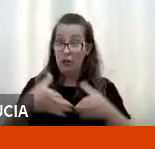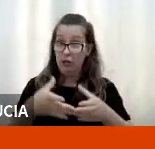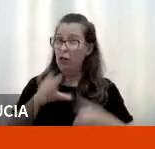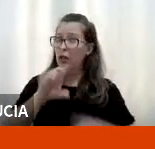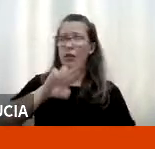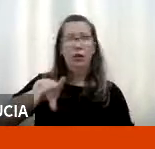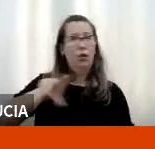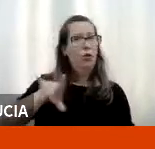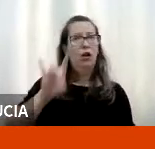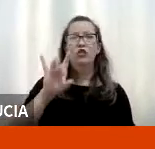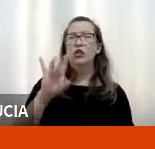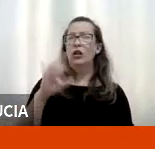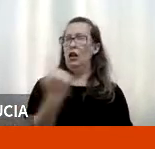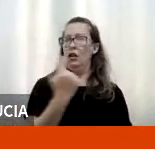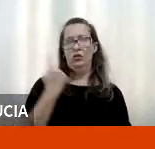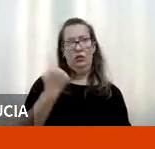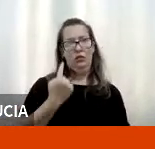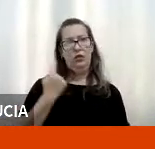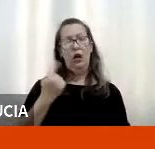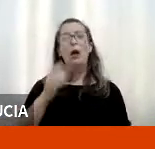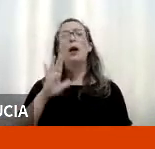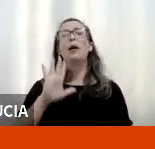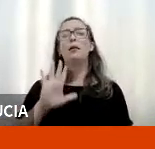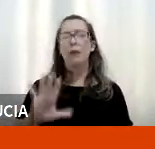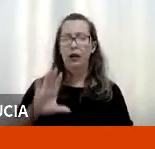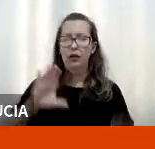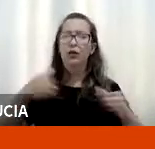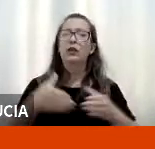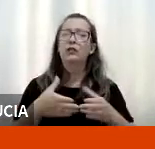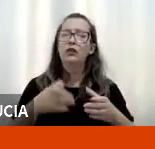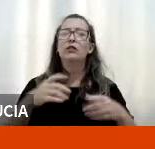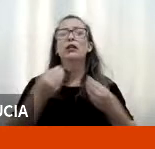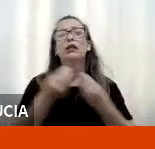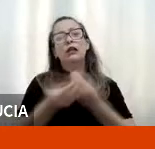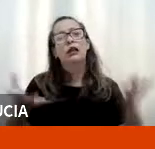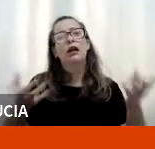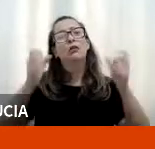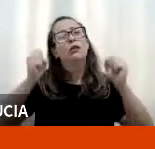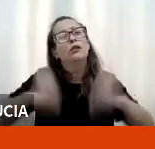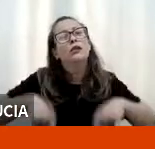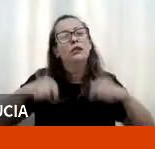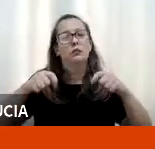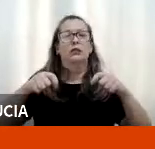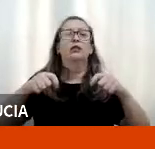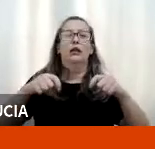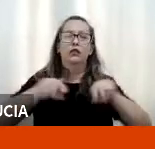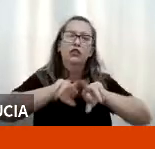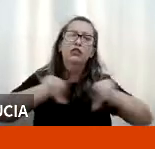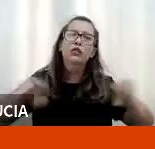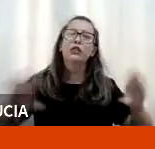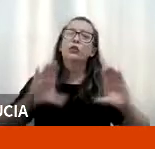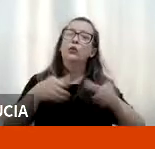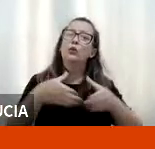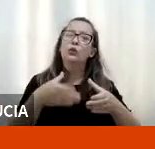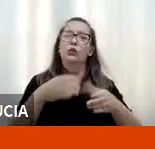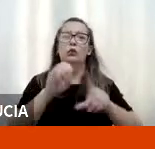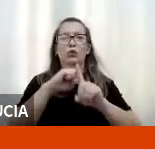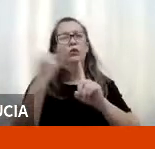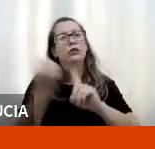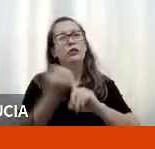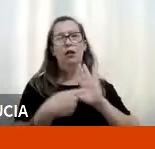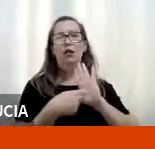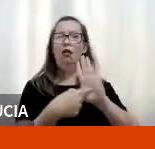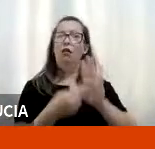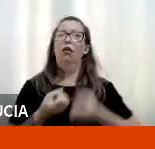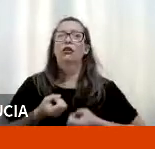que traz a possibilidade das coletividades e dos diferentes grupos sociais expressarem